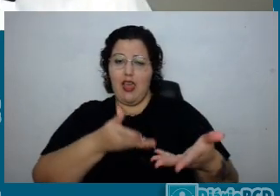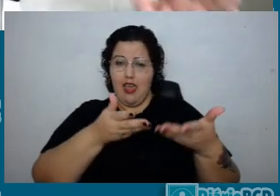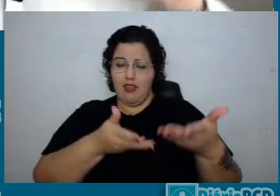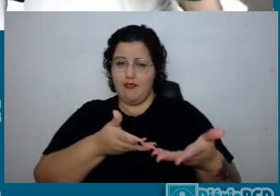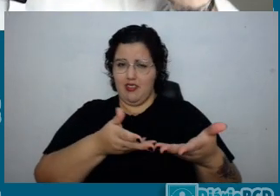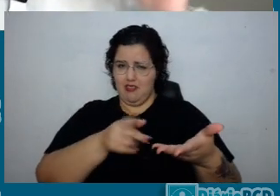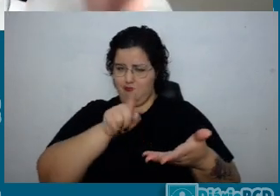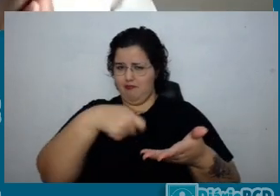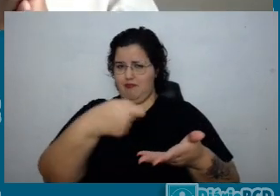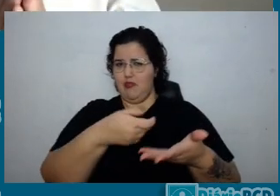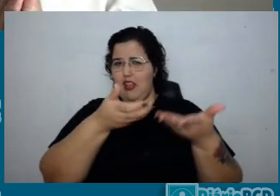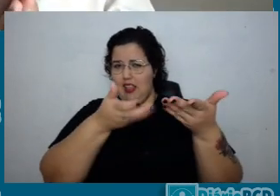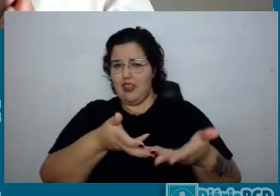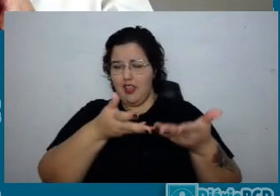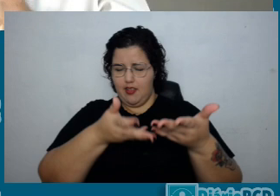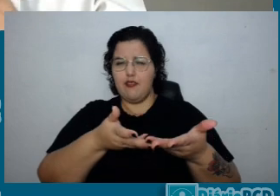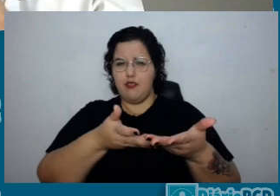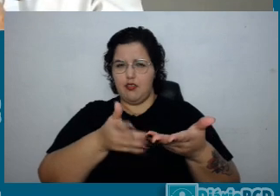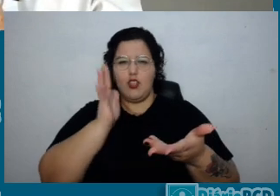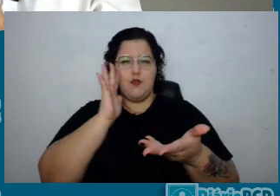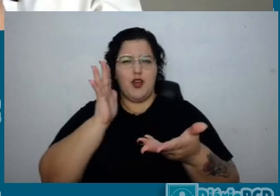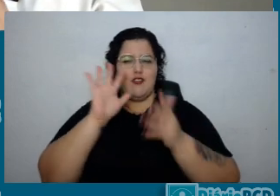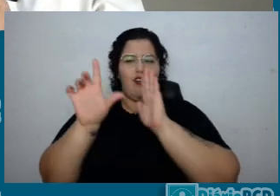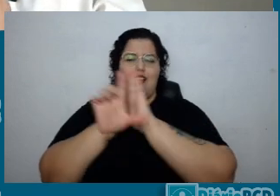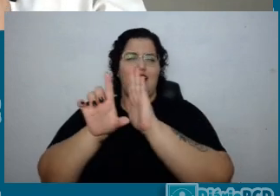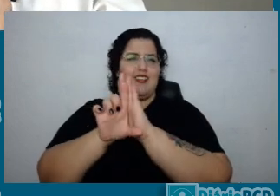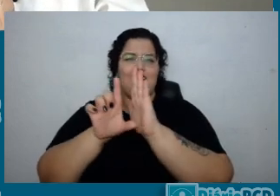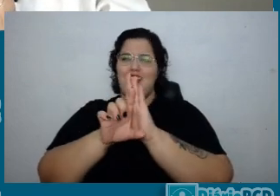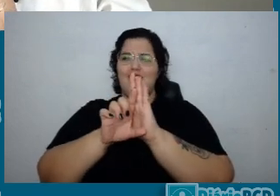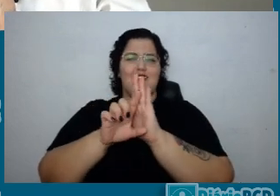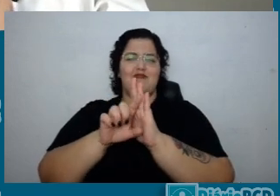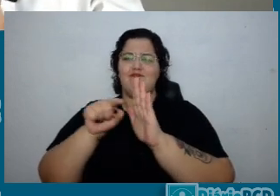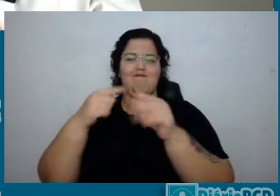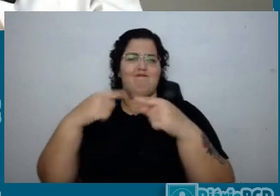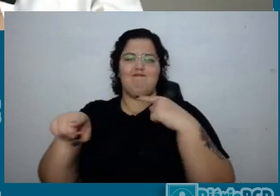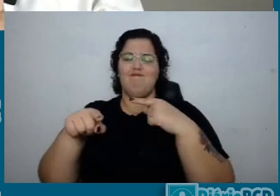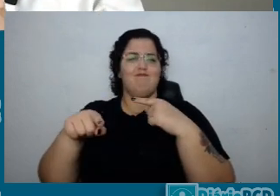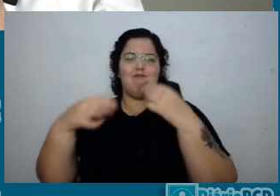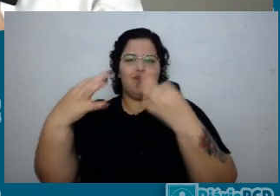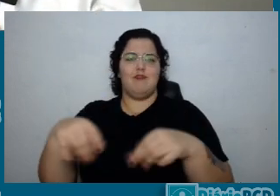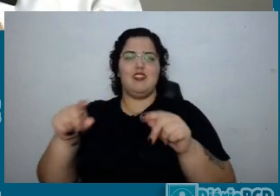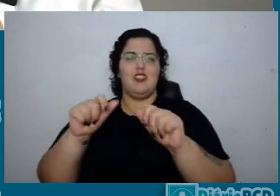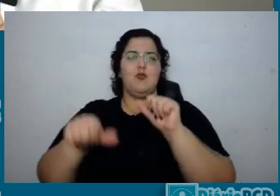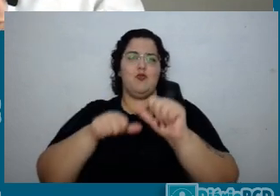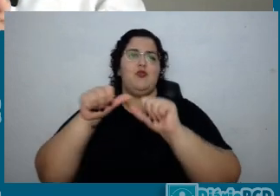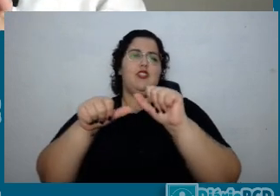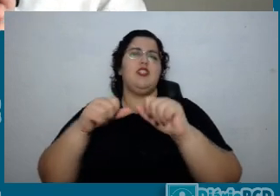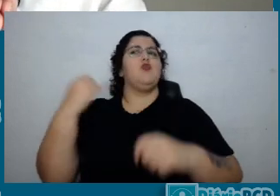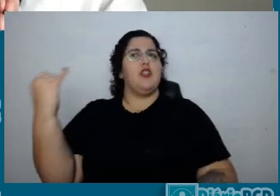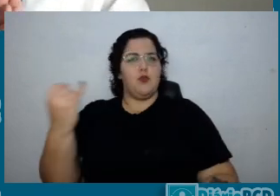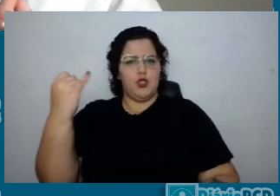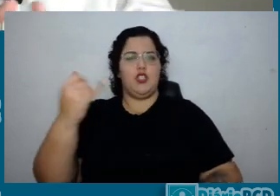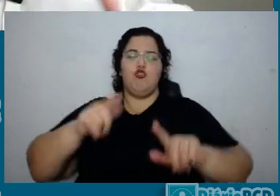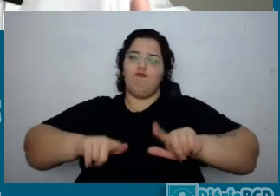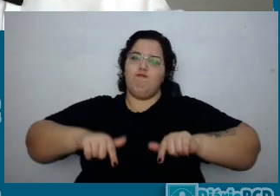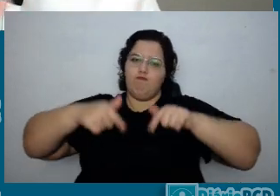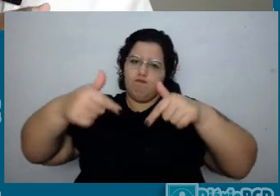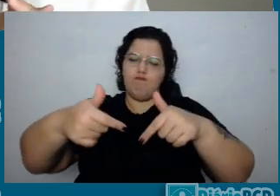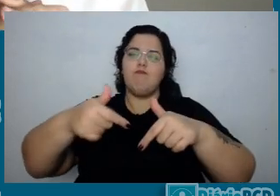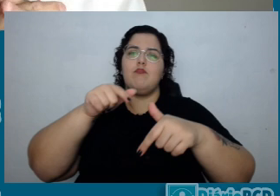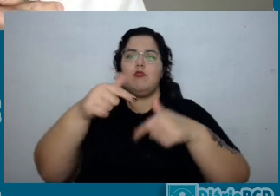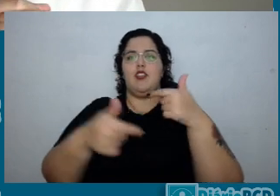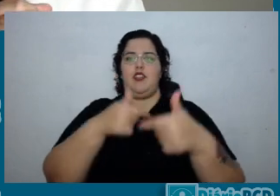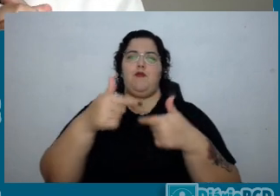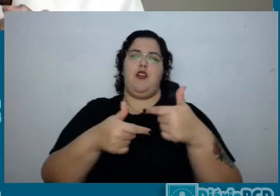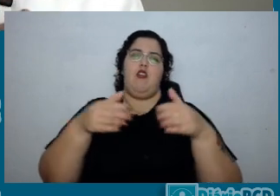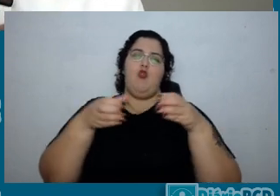Brasil. Então, imagina a necessidade e a importância do trabalho feito por quem